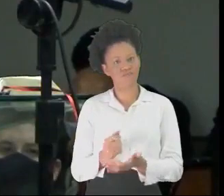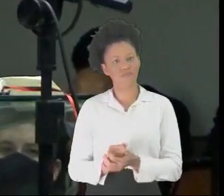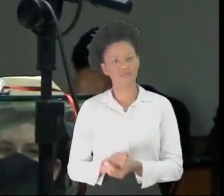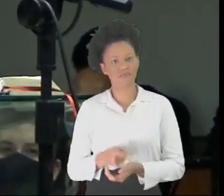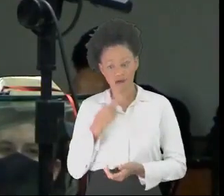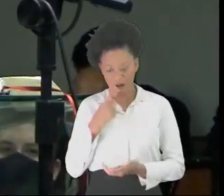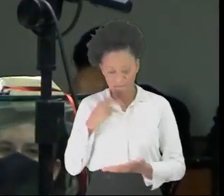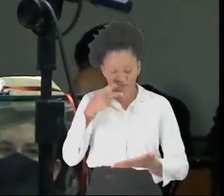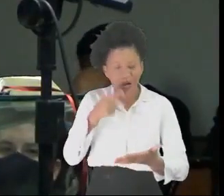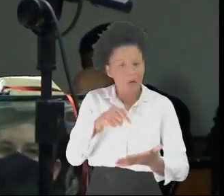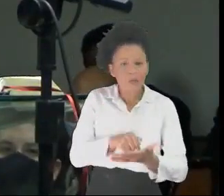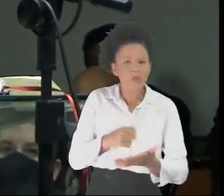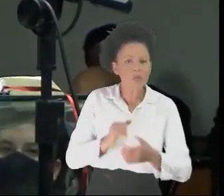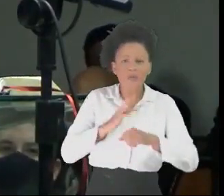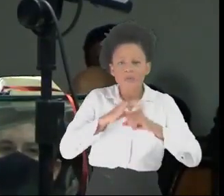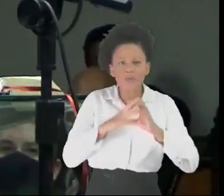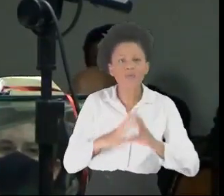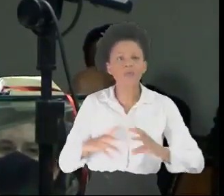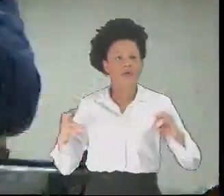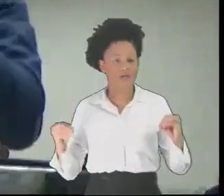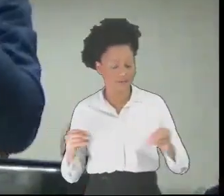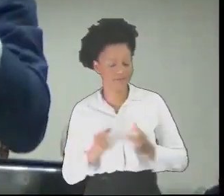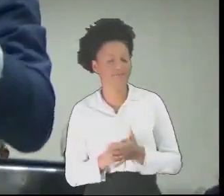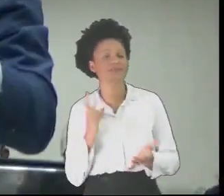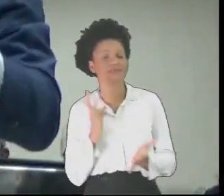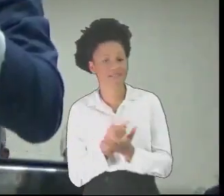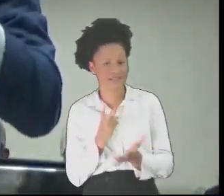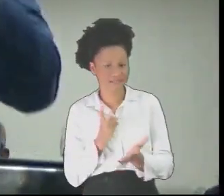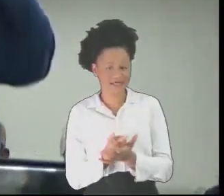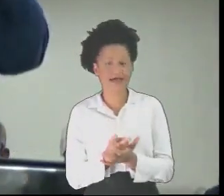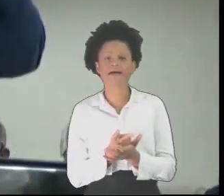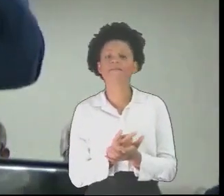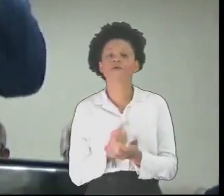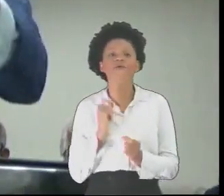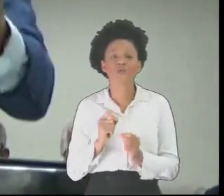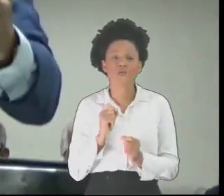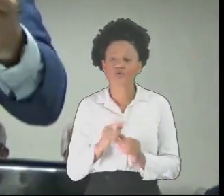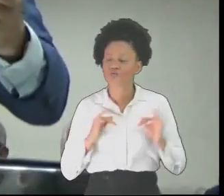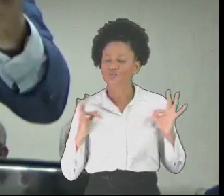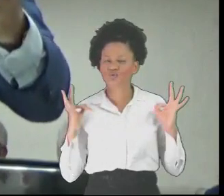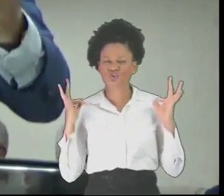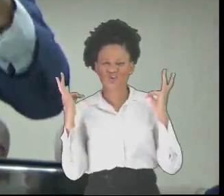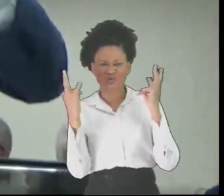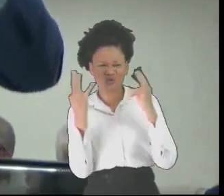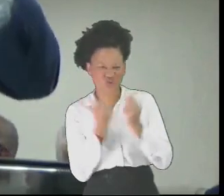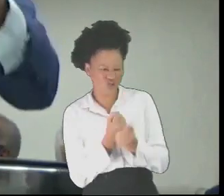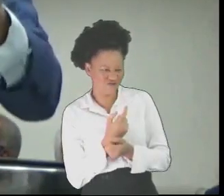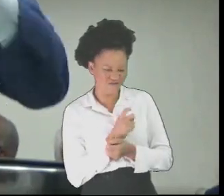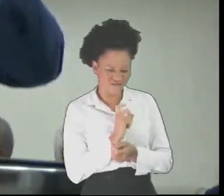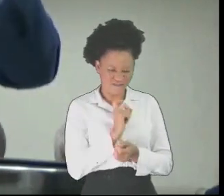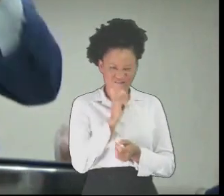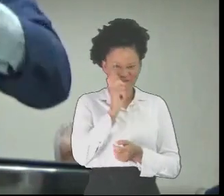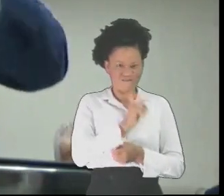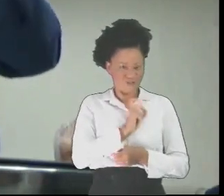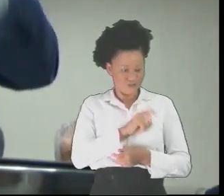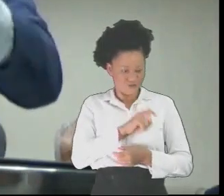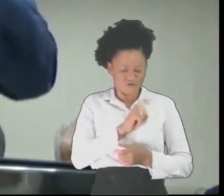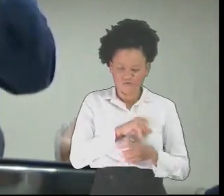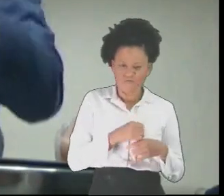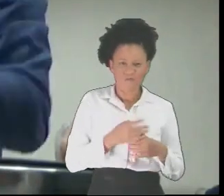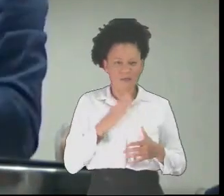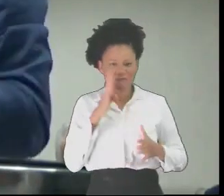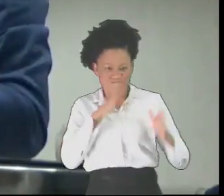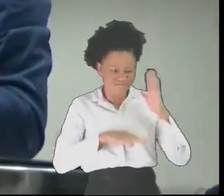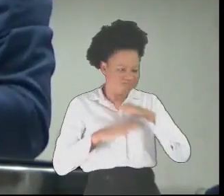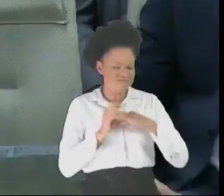falando de cura, aqui não está falando, embora que sempre foi interpretado que ele vem com todo engano de sinais, de poder, de prodígio,